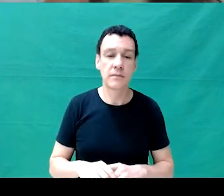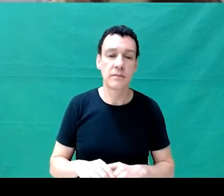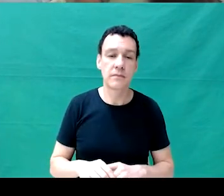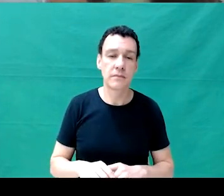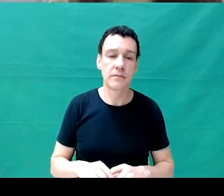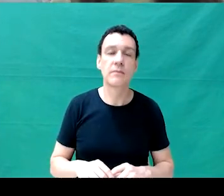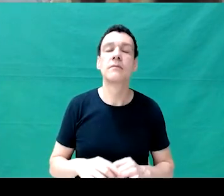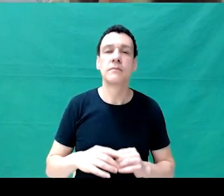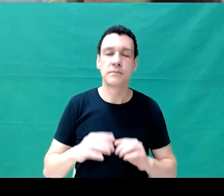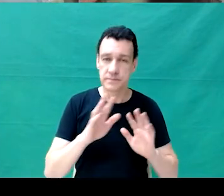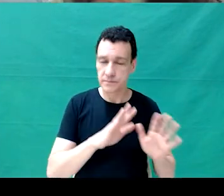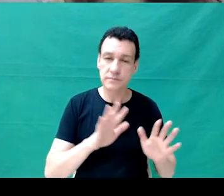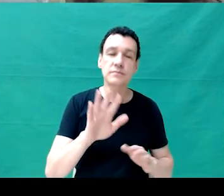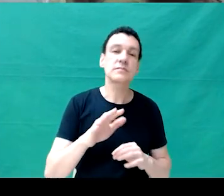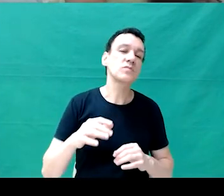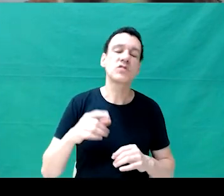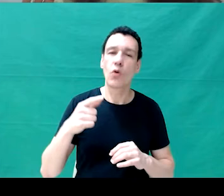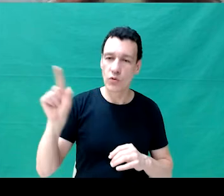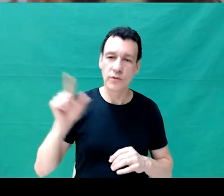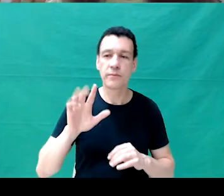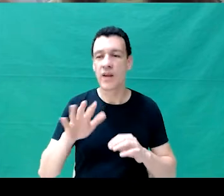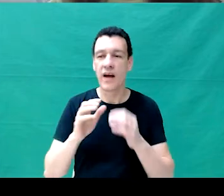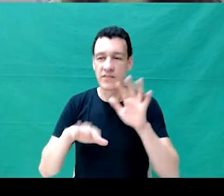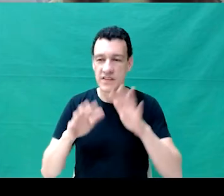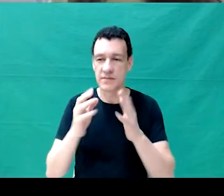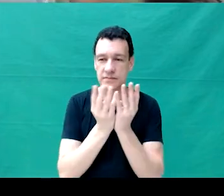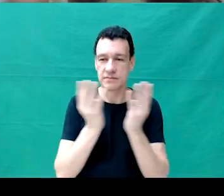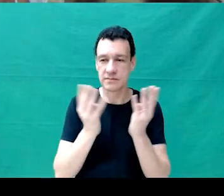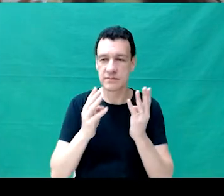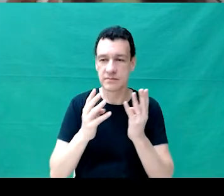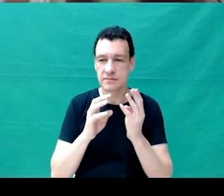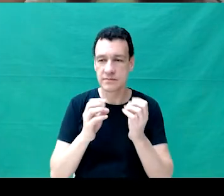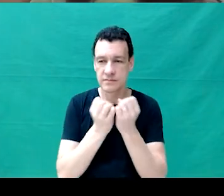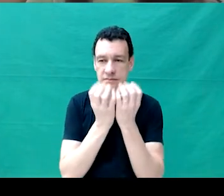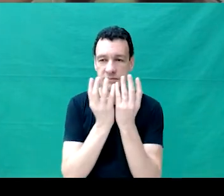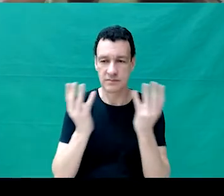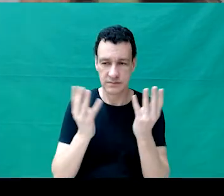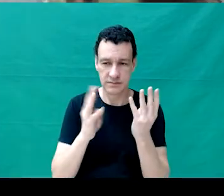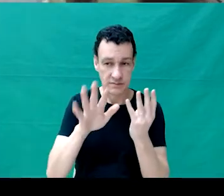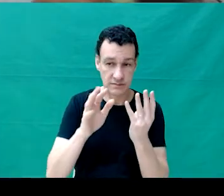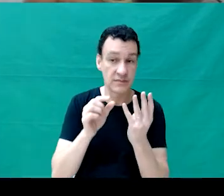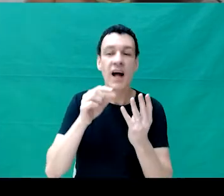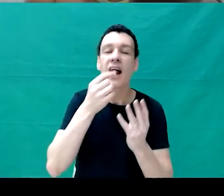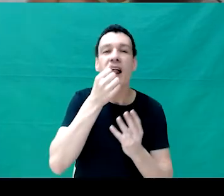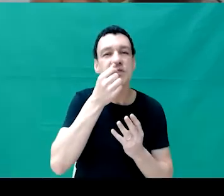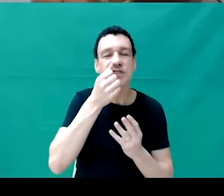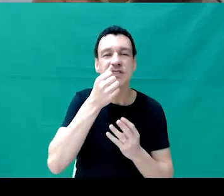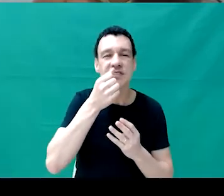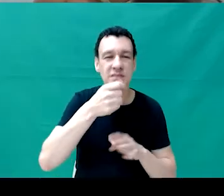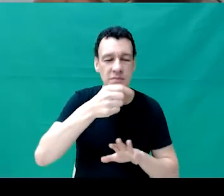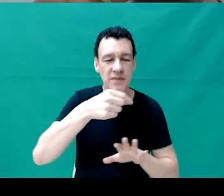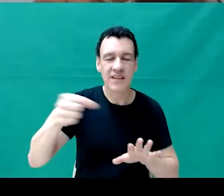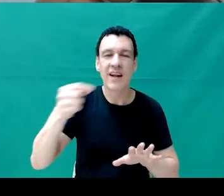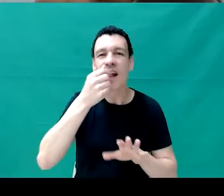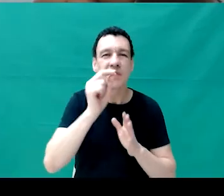o rosto de alguém que você tinha feito. E o lápis cor de pele, eu lembro, na minha época, era